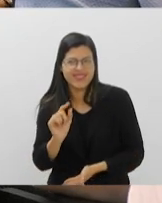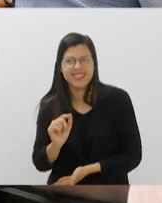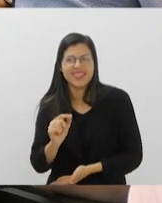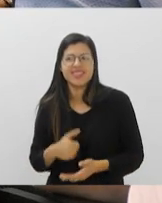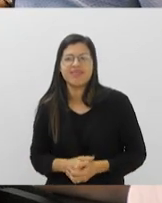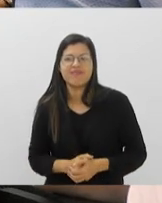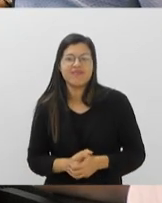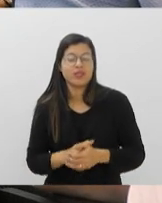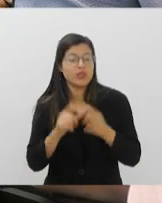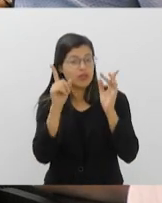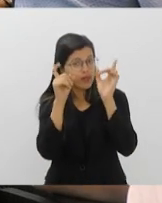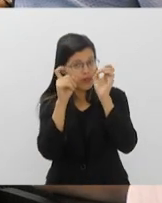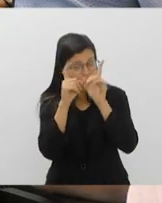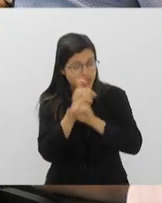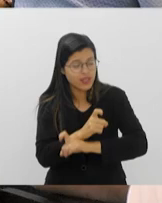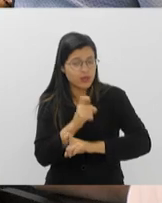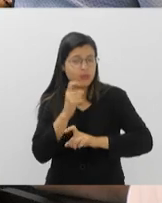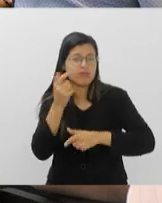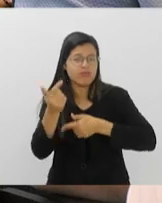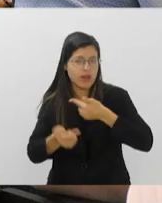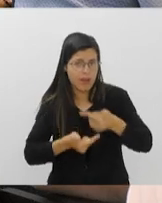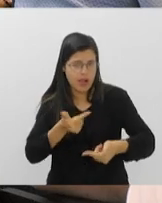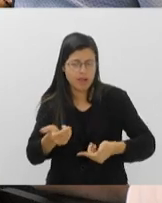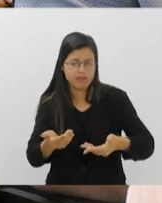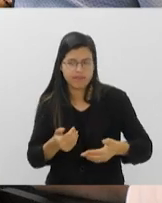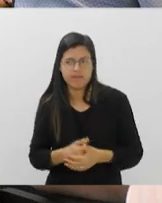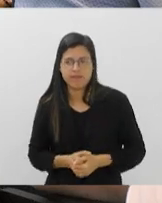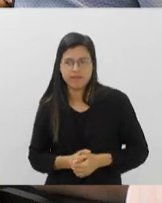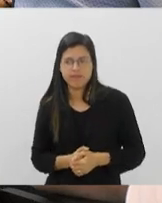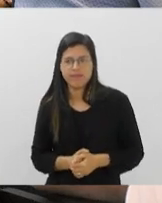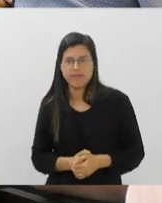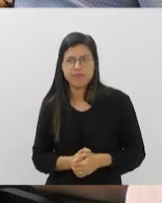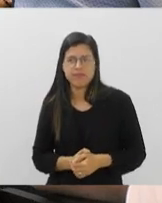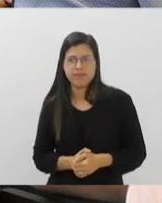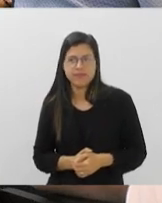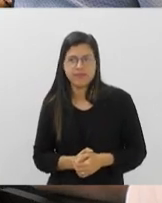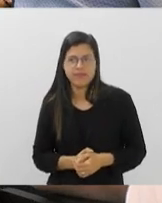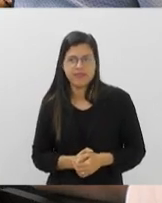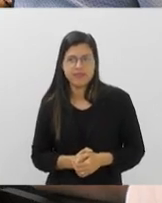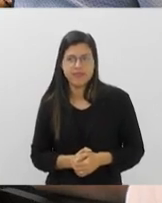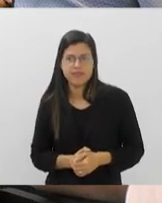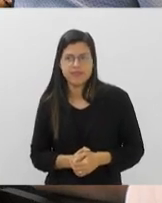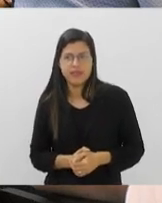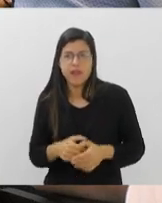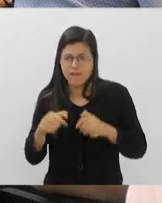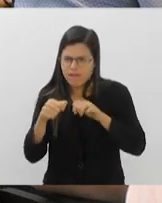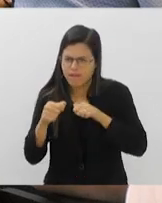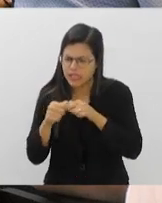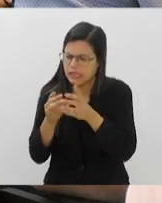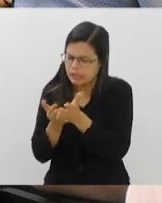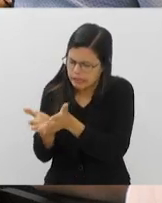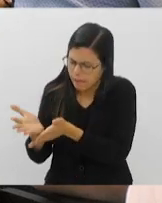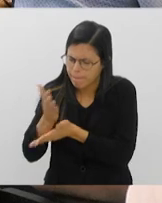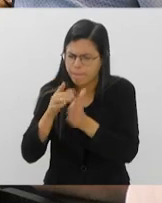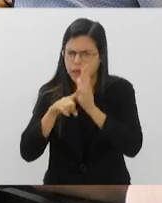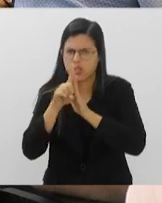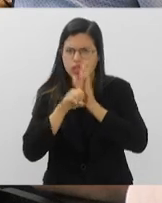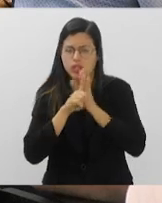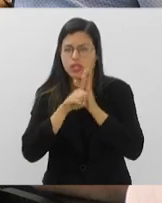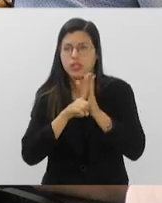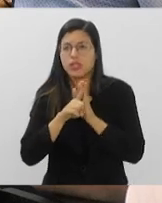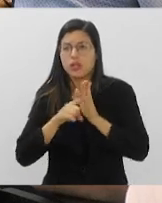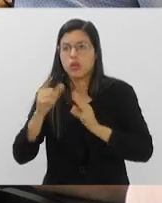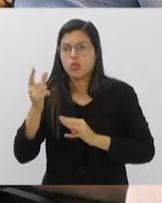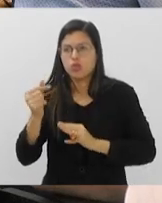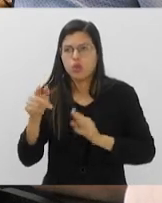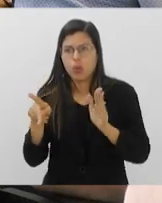é muito difícil entendeu trabalhar faça esse levantamento por favor dos Fundos dos